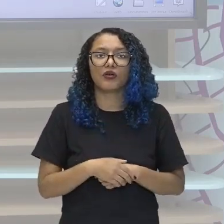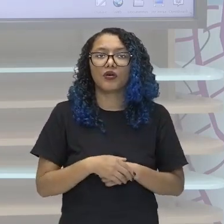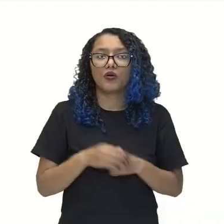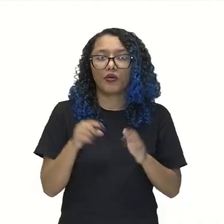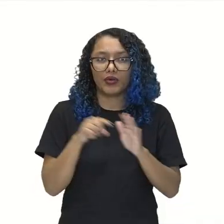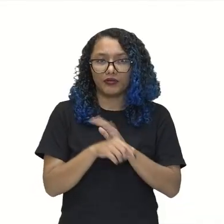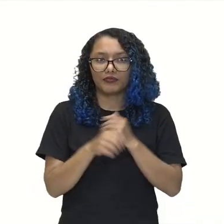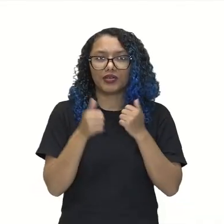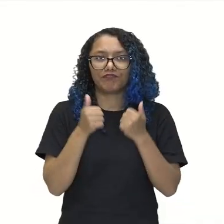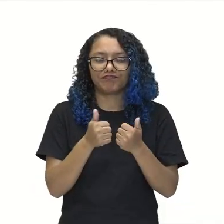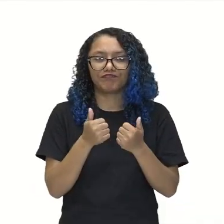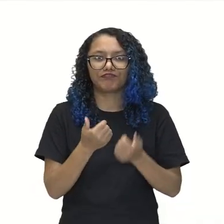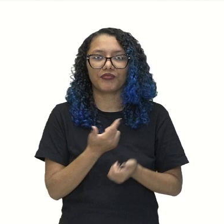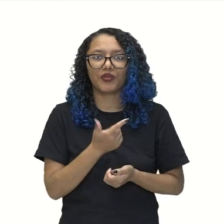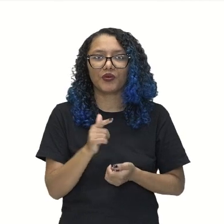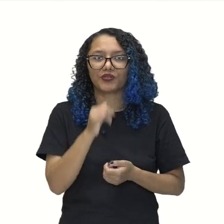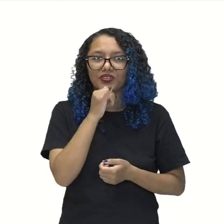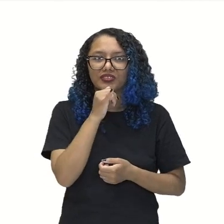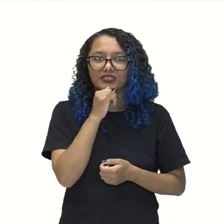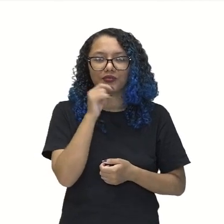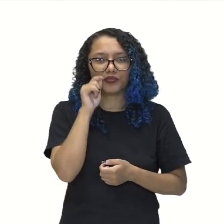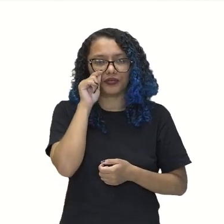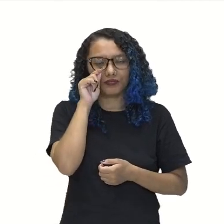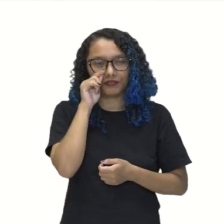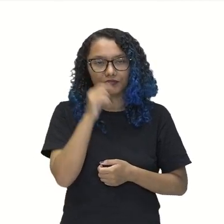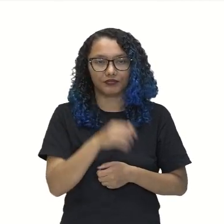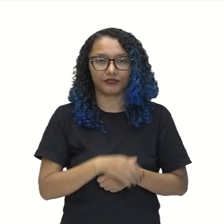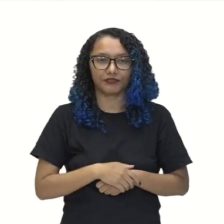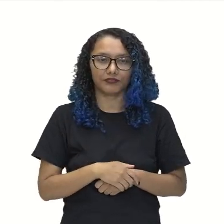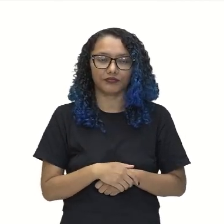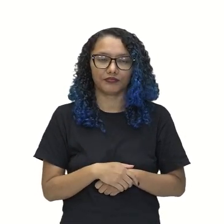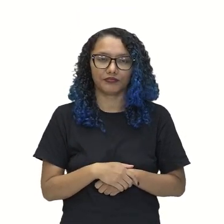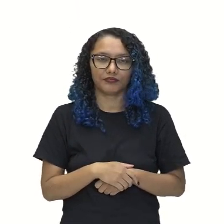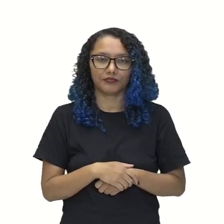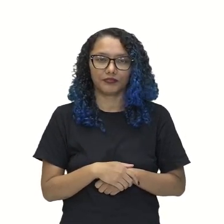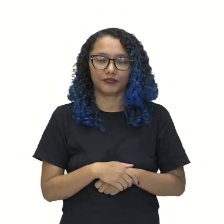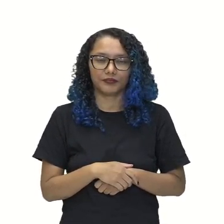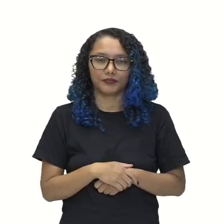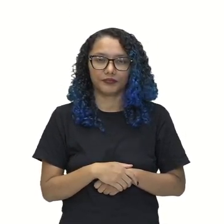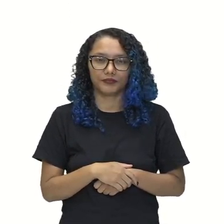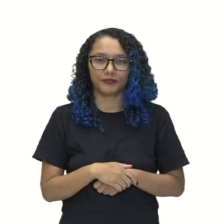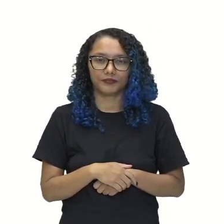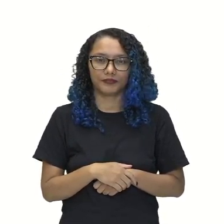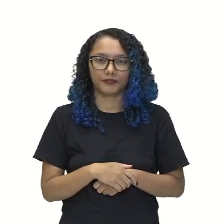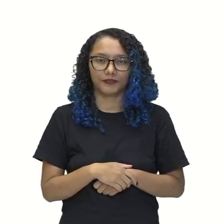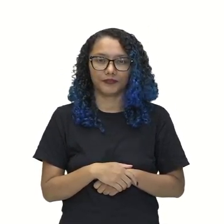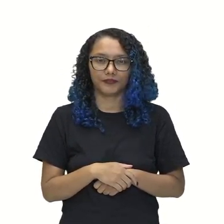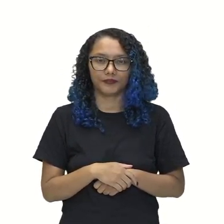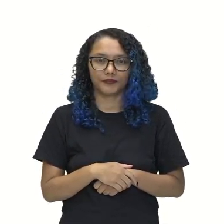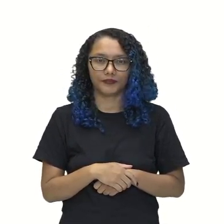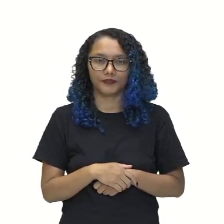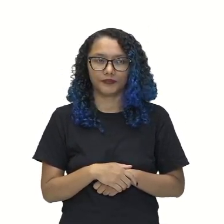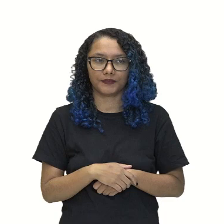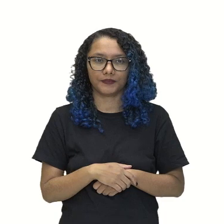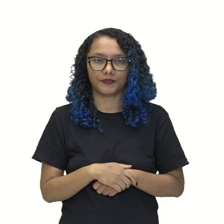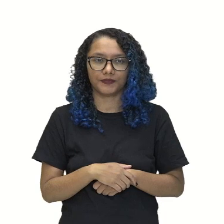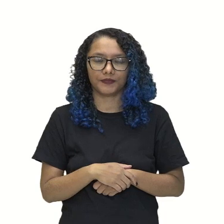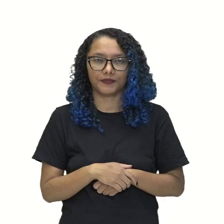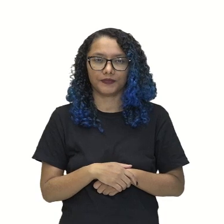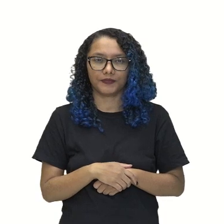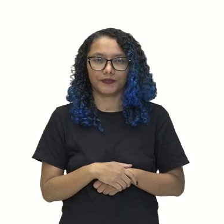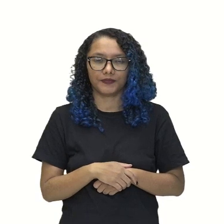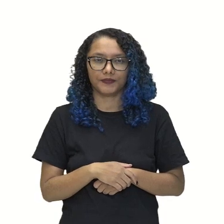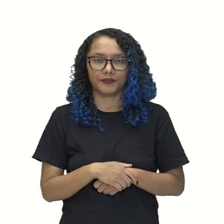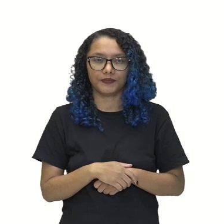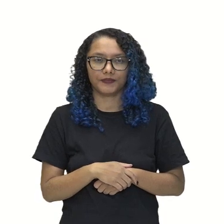mais exemplo? Me segue. Olha só. Para este exemplo, eu tenho o seguinte, olha lá. Neste exemplo,